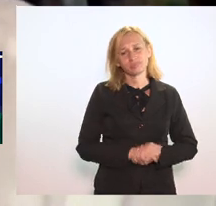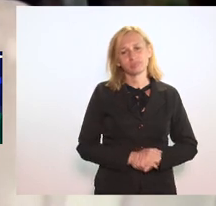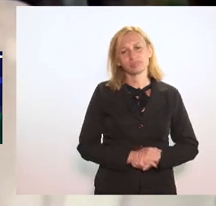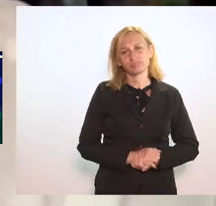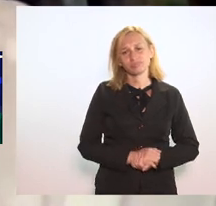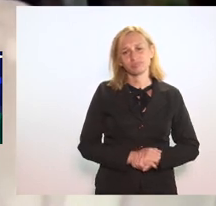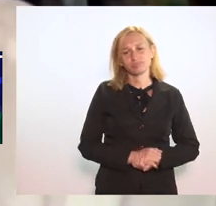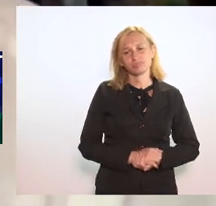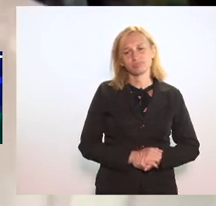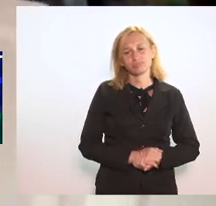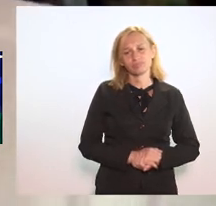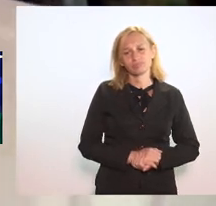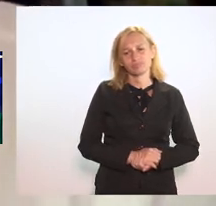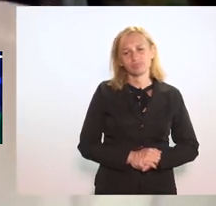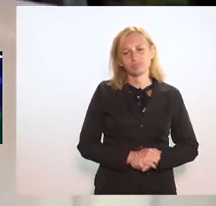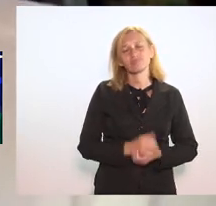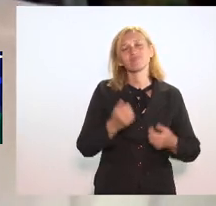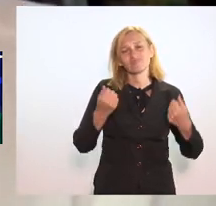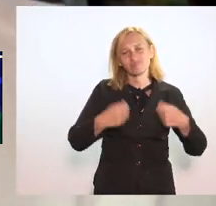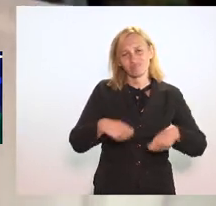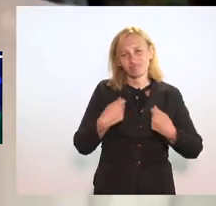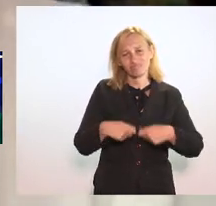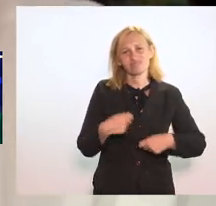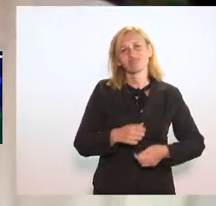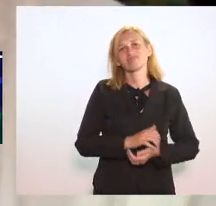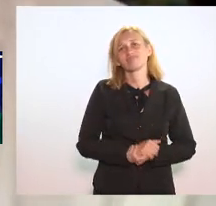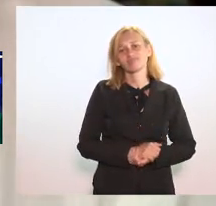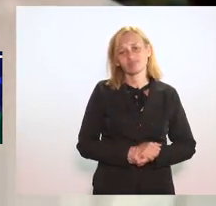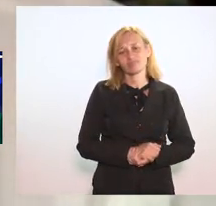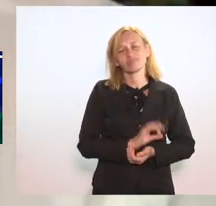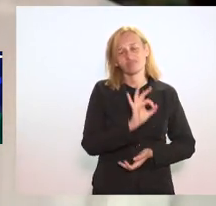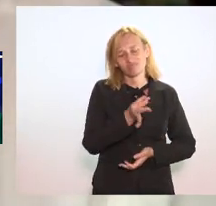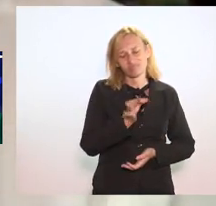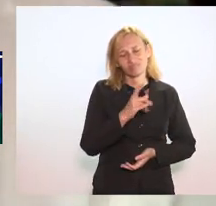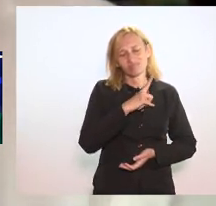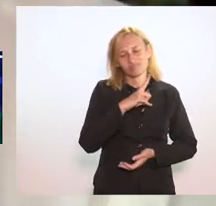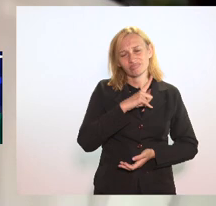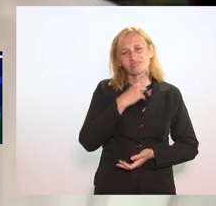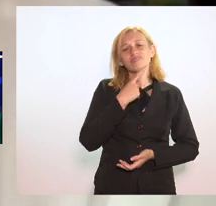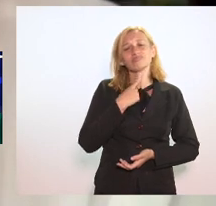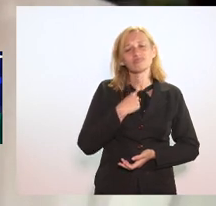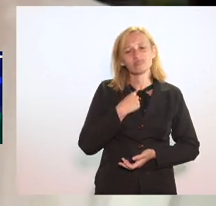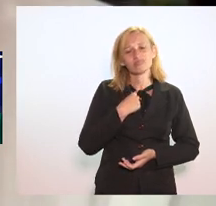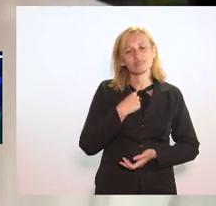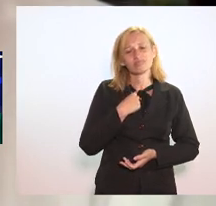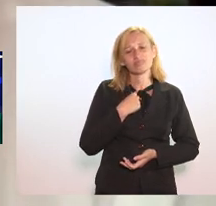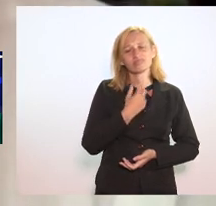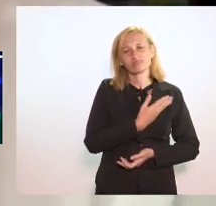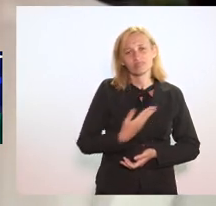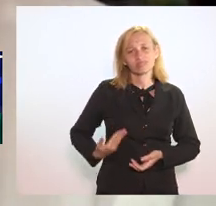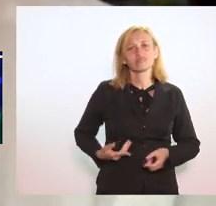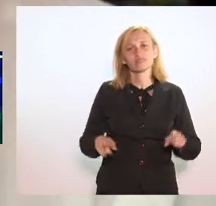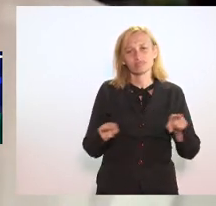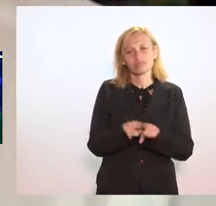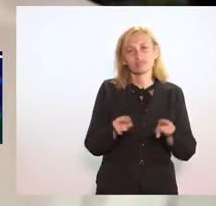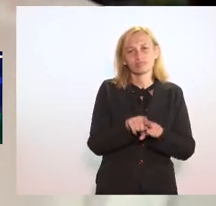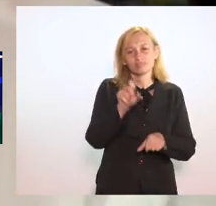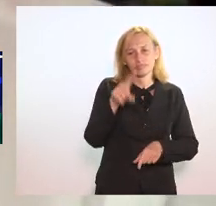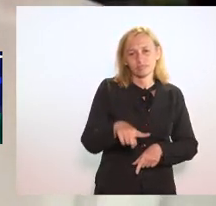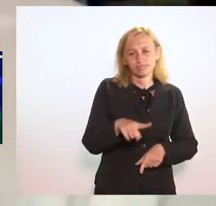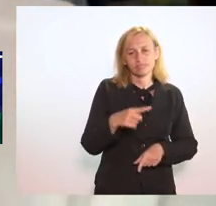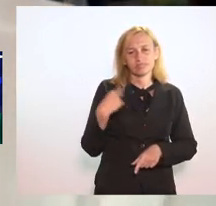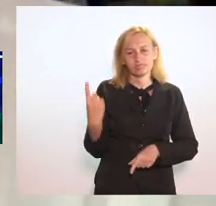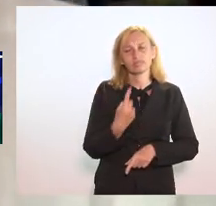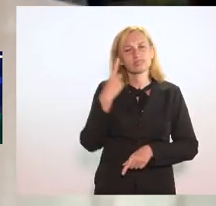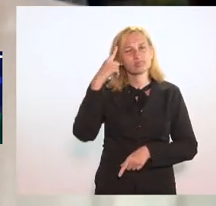fica aqui mas necessidade que eu tenho certeza que a vontade do governador também essa para gente poder